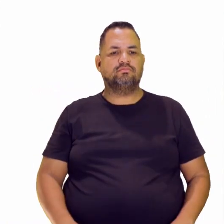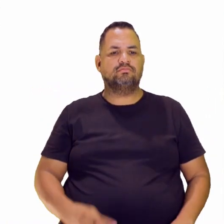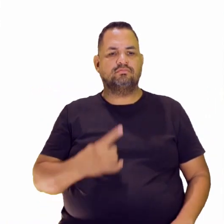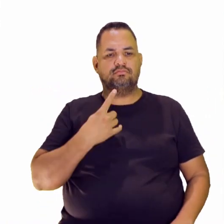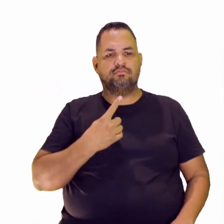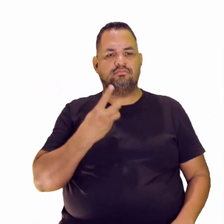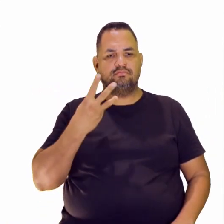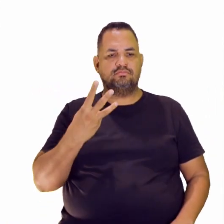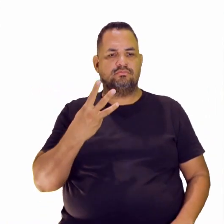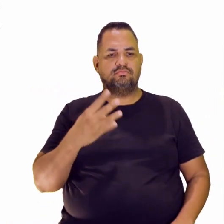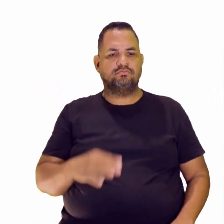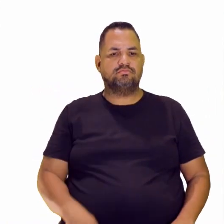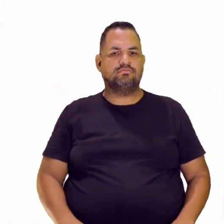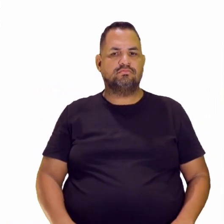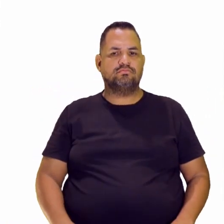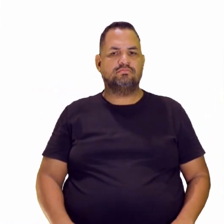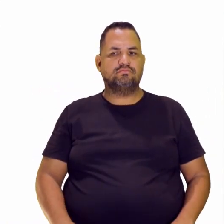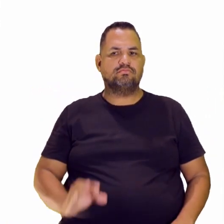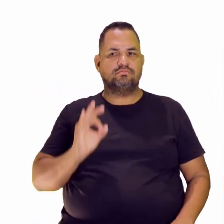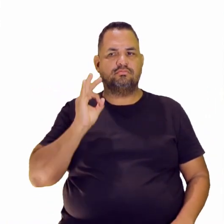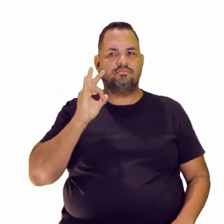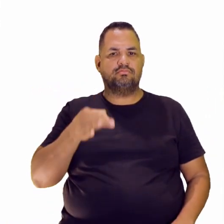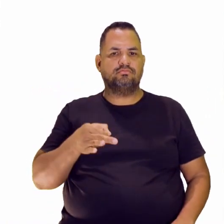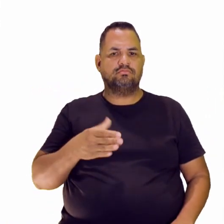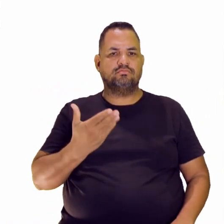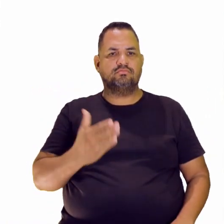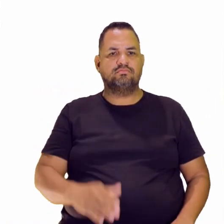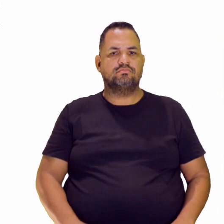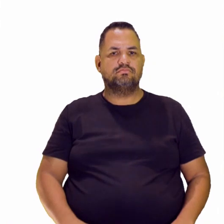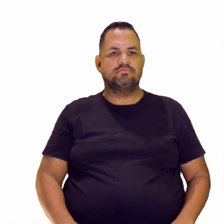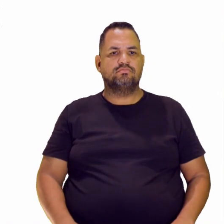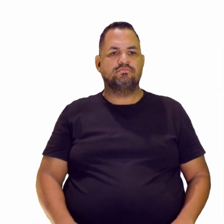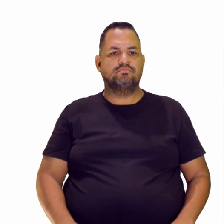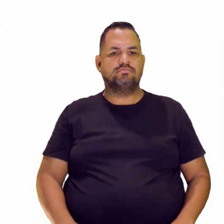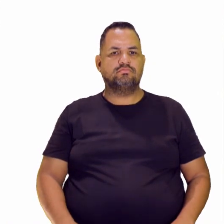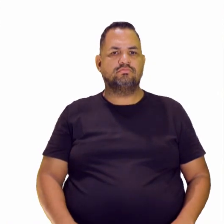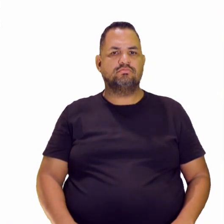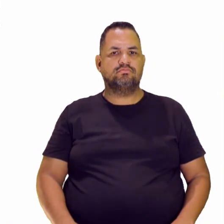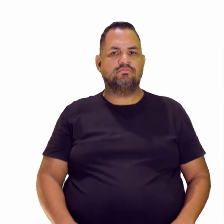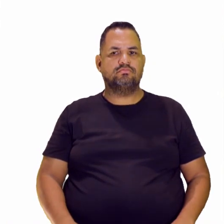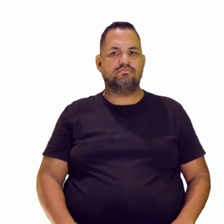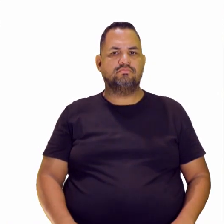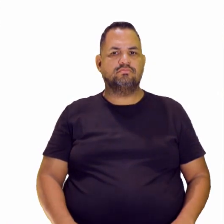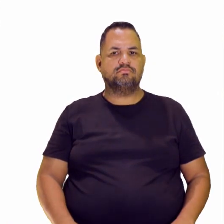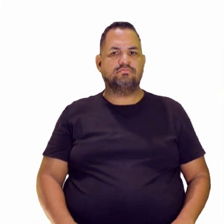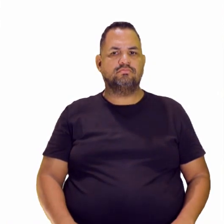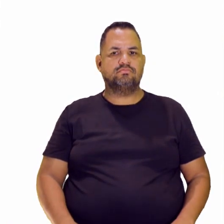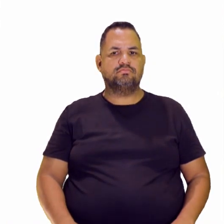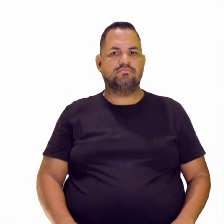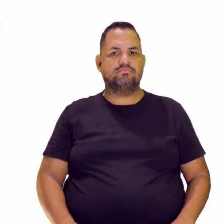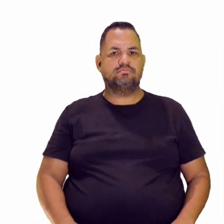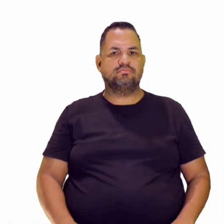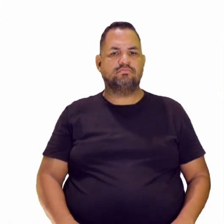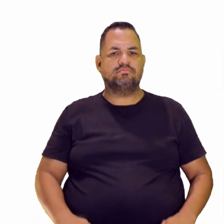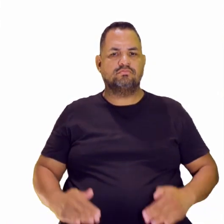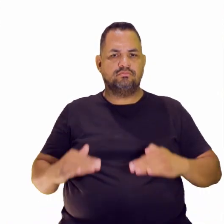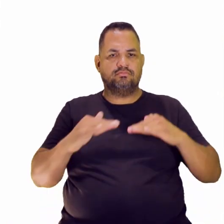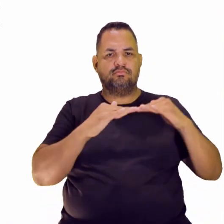o 1 e o 3 estão corretos, né? Esse negócio de seguir padrão